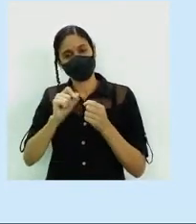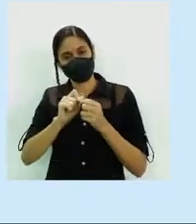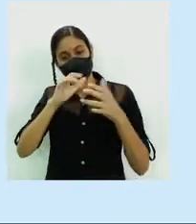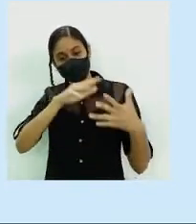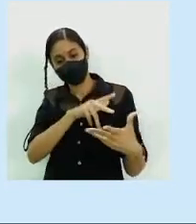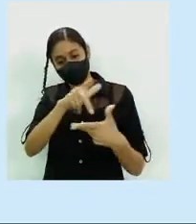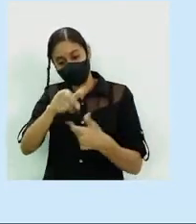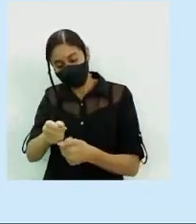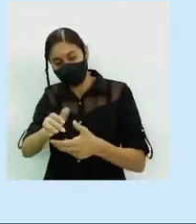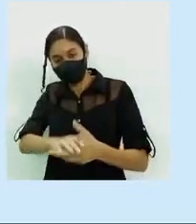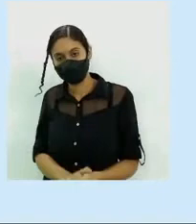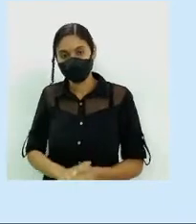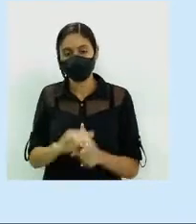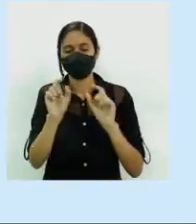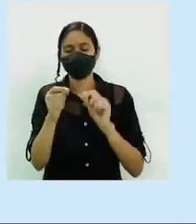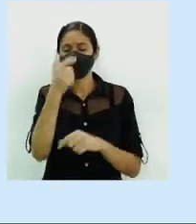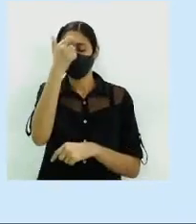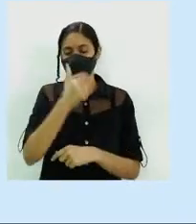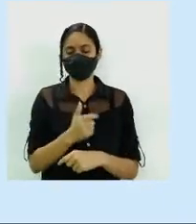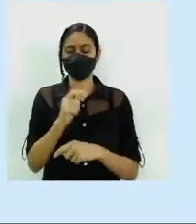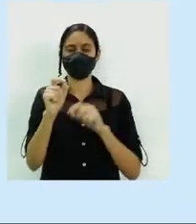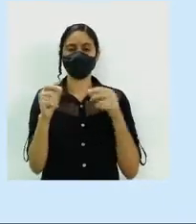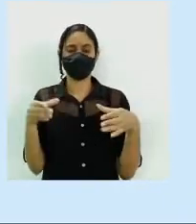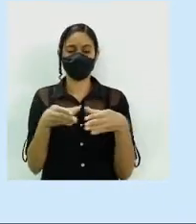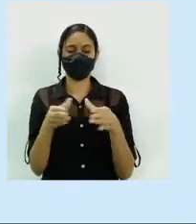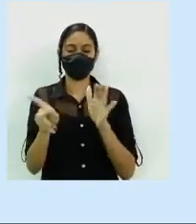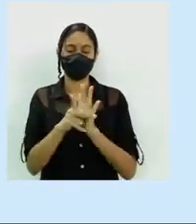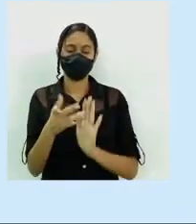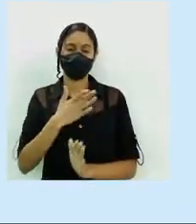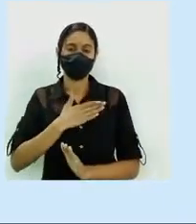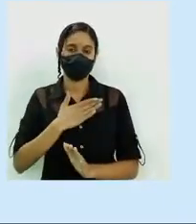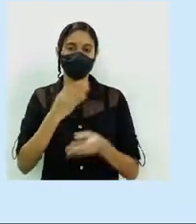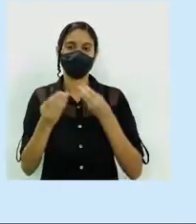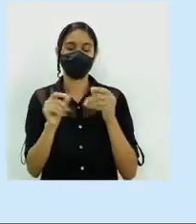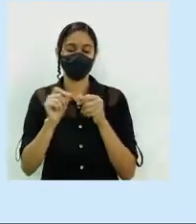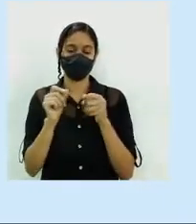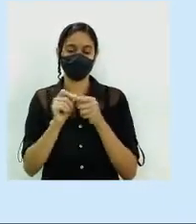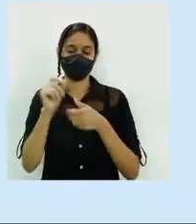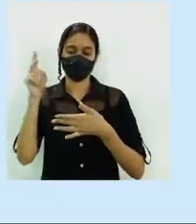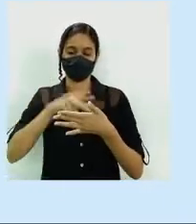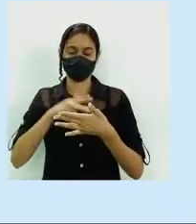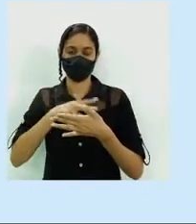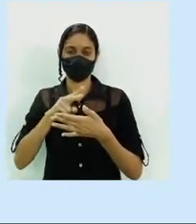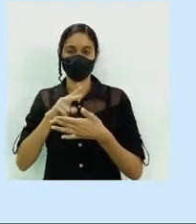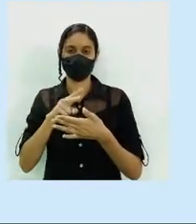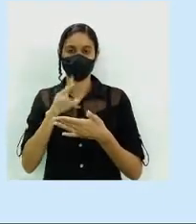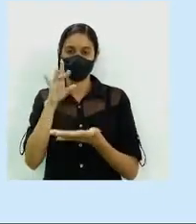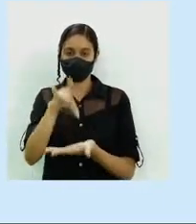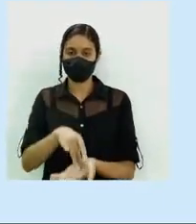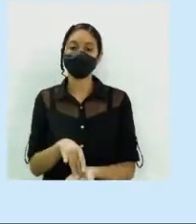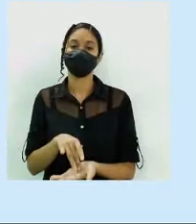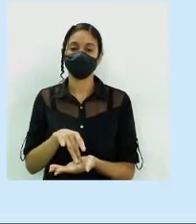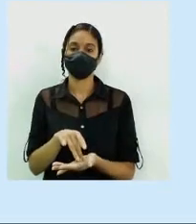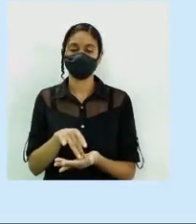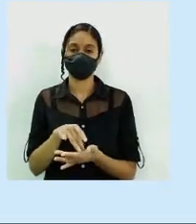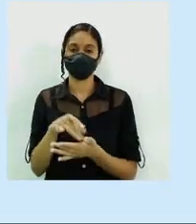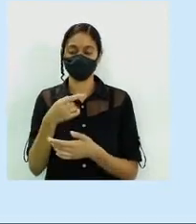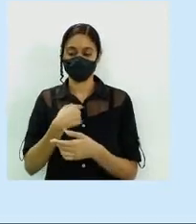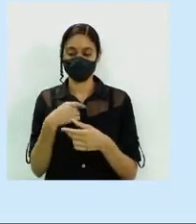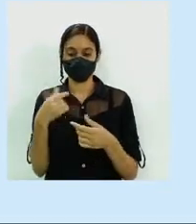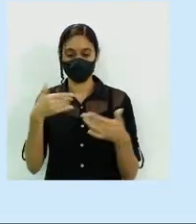no mundo, quem eu sou, a que grupo eu pertenço e como eu faço essa leitura da realidade em que eu estou